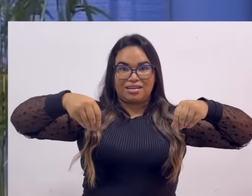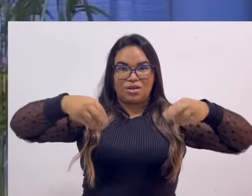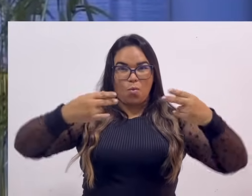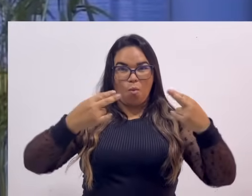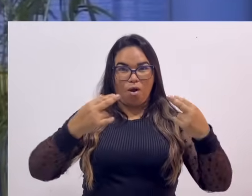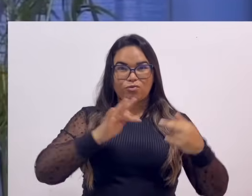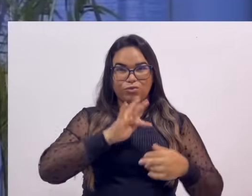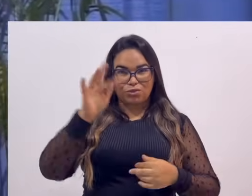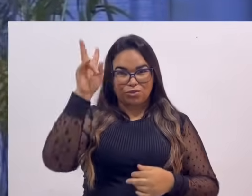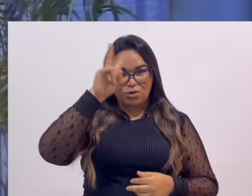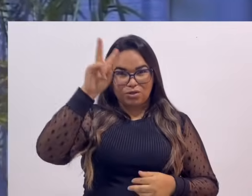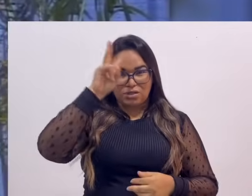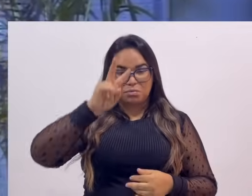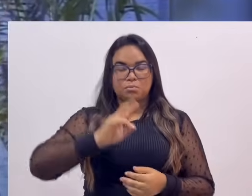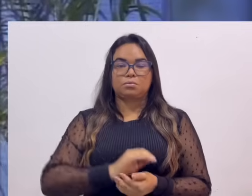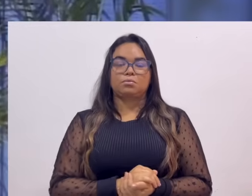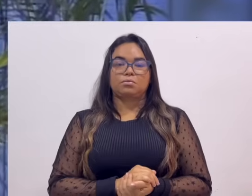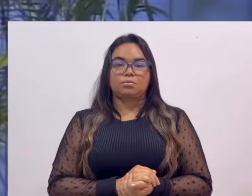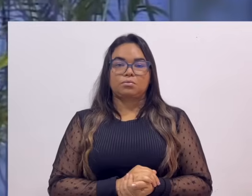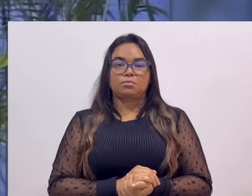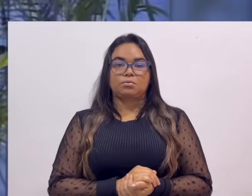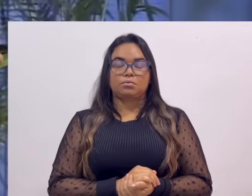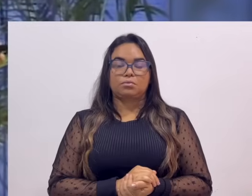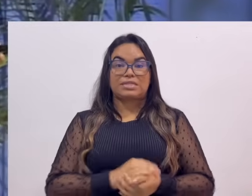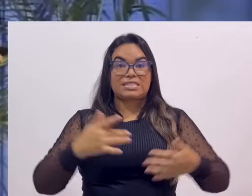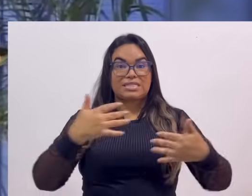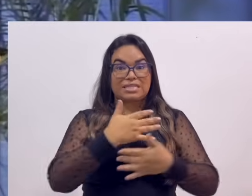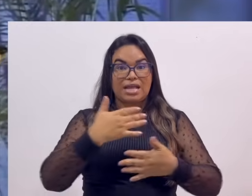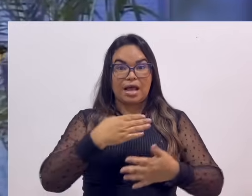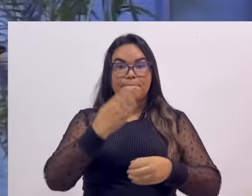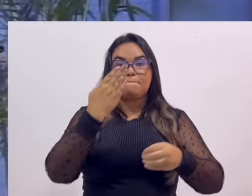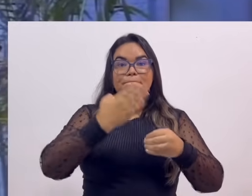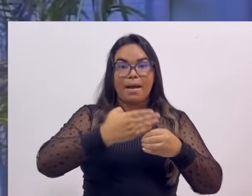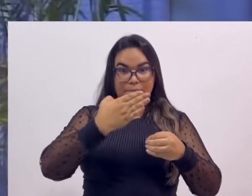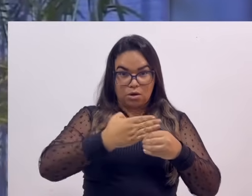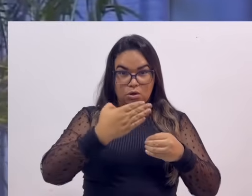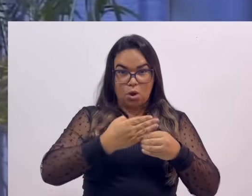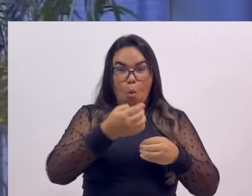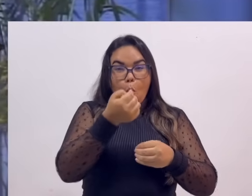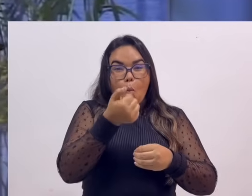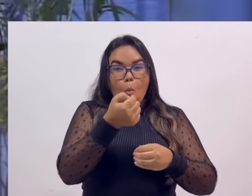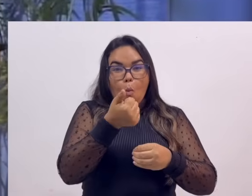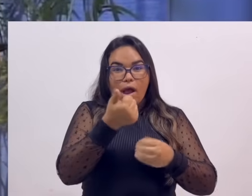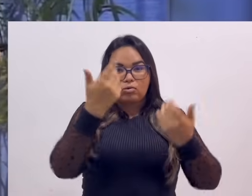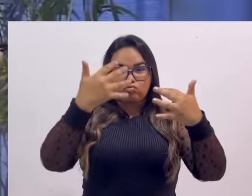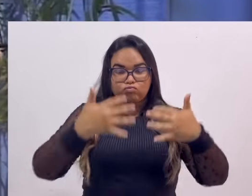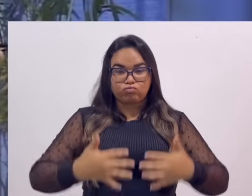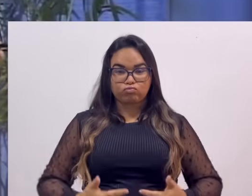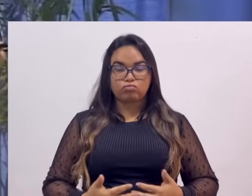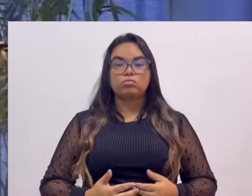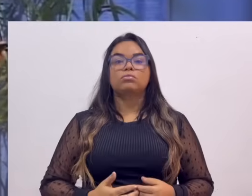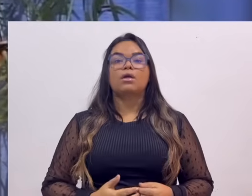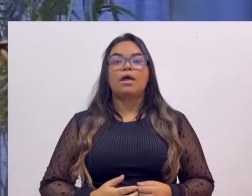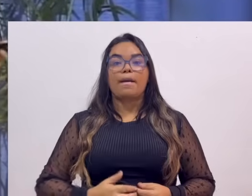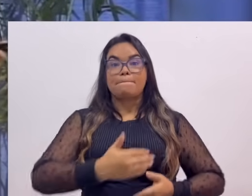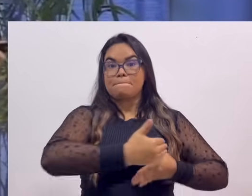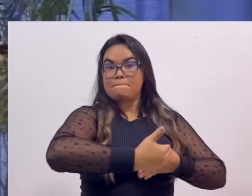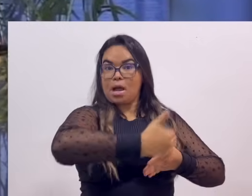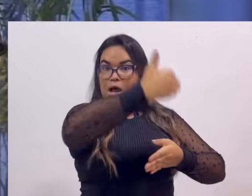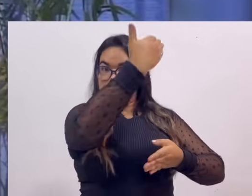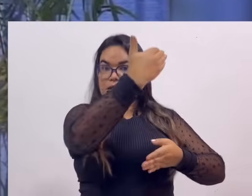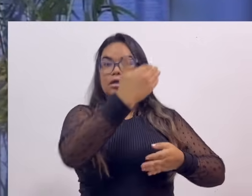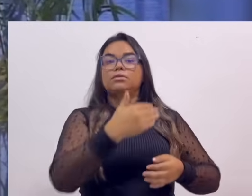dedo. E quando Babilônia estava prestes a cair, a mão escreveu com o dedo